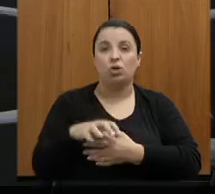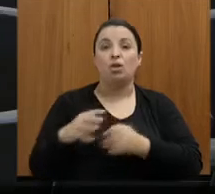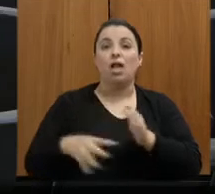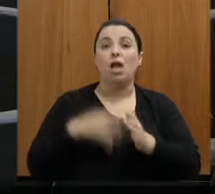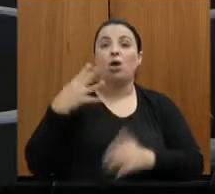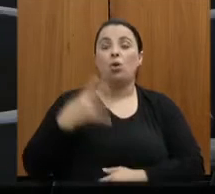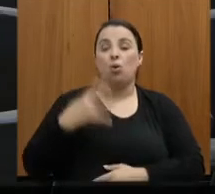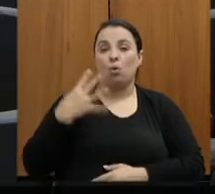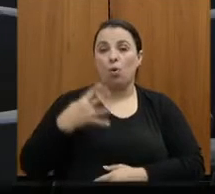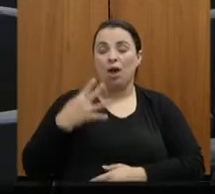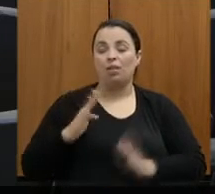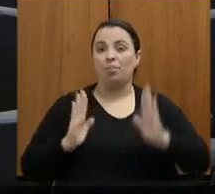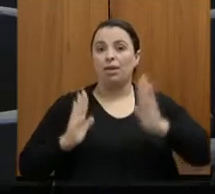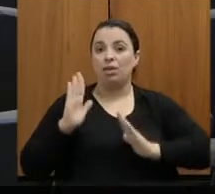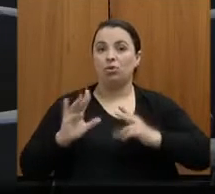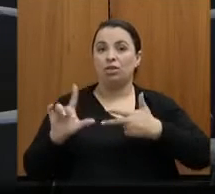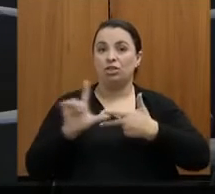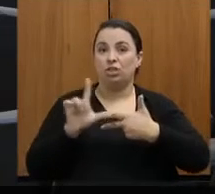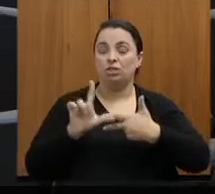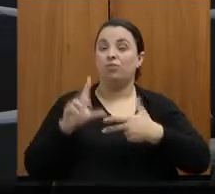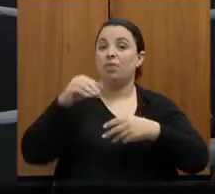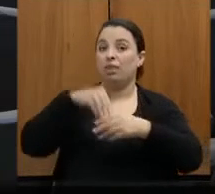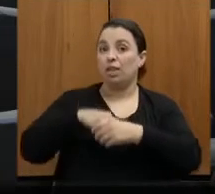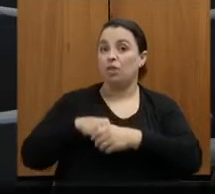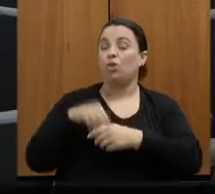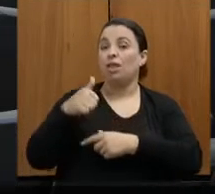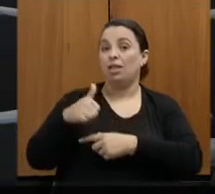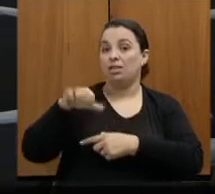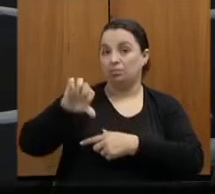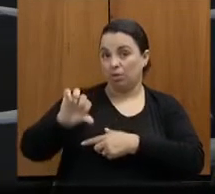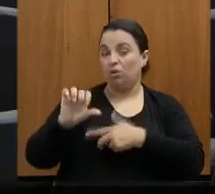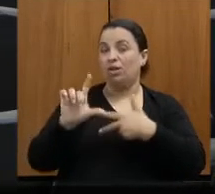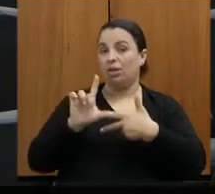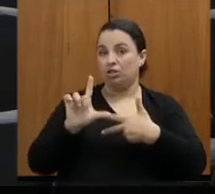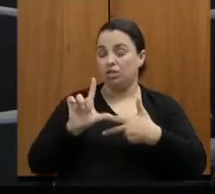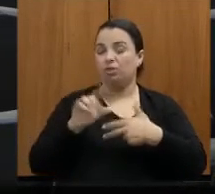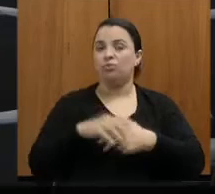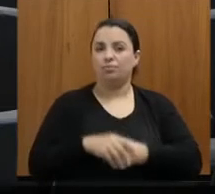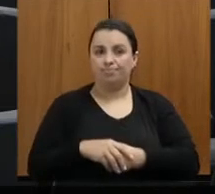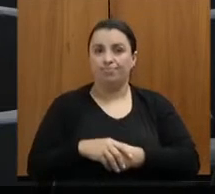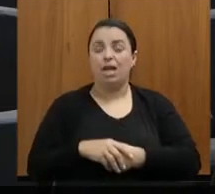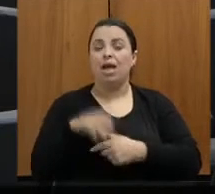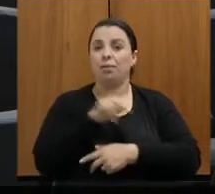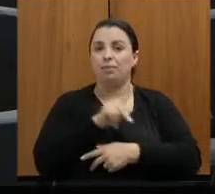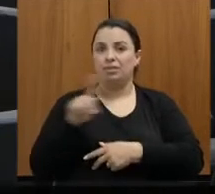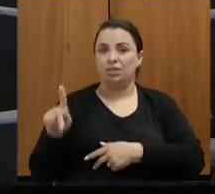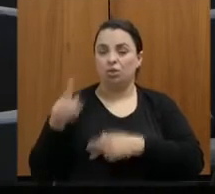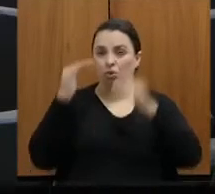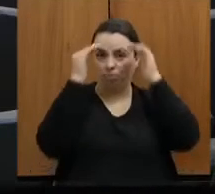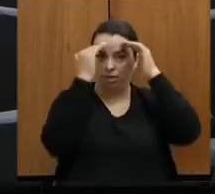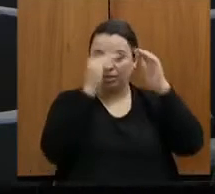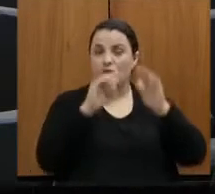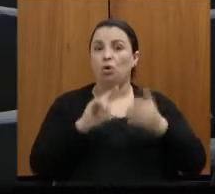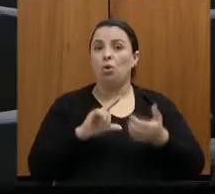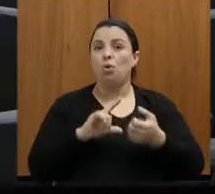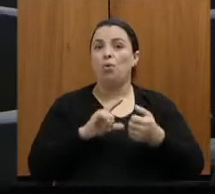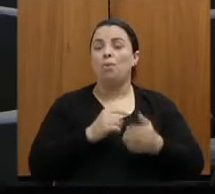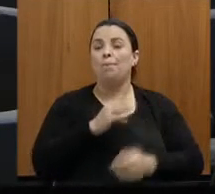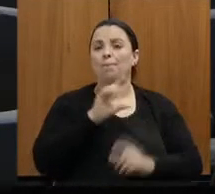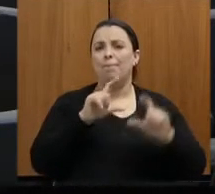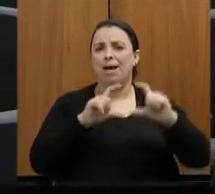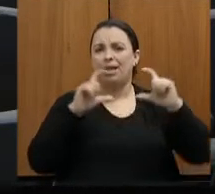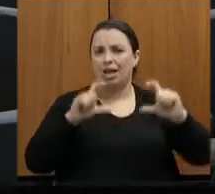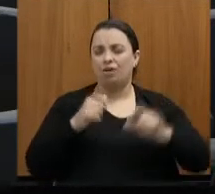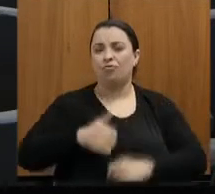Da 19ª Legislatura, a presidência nos termos do parágrafo 1º do artigo